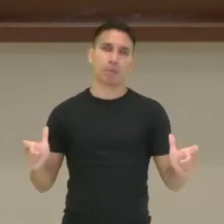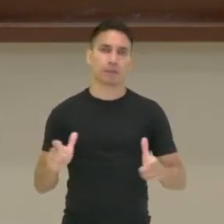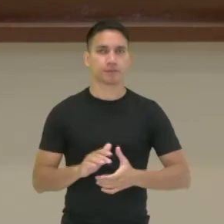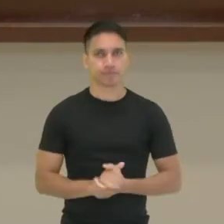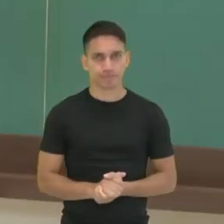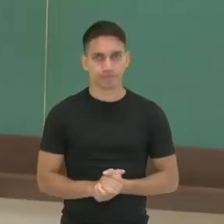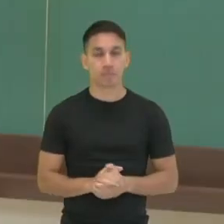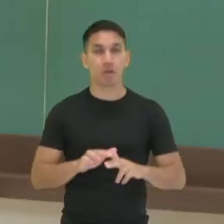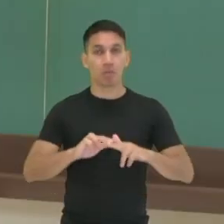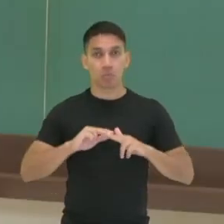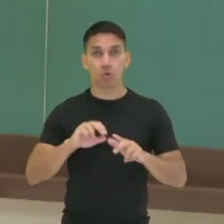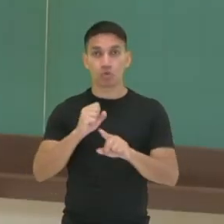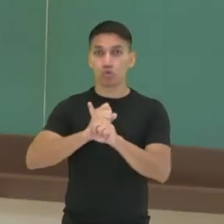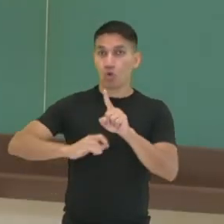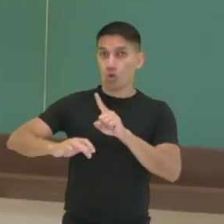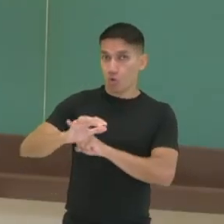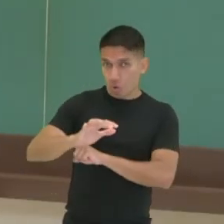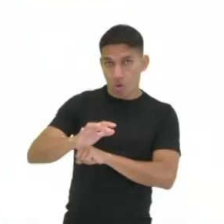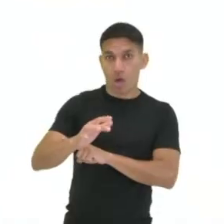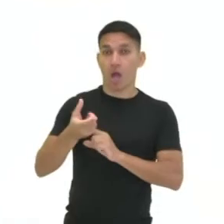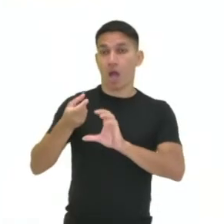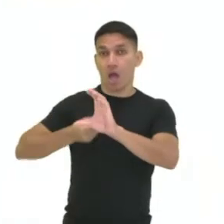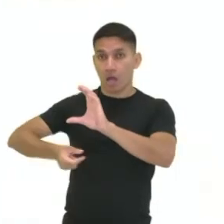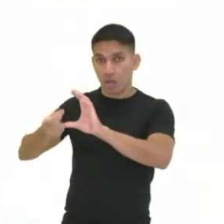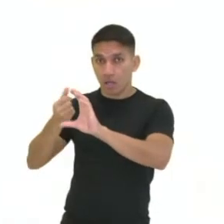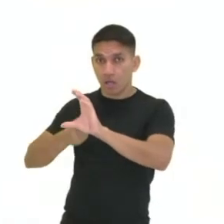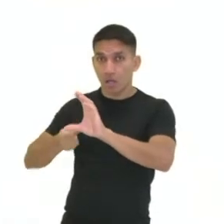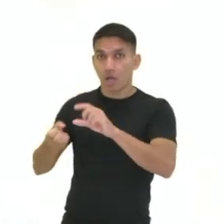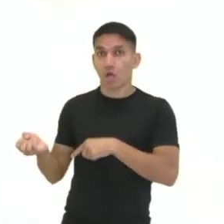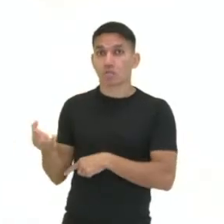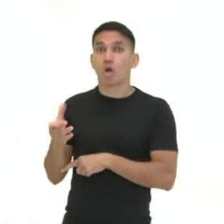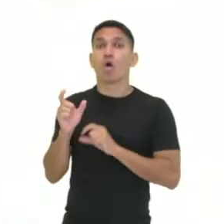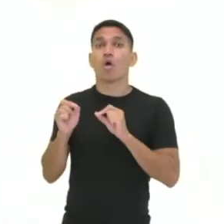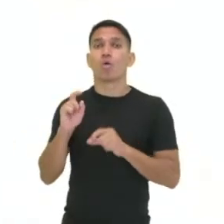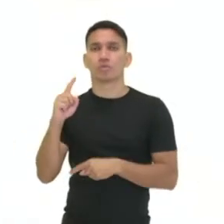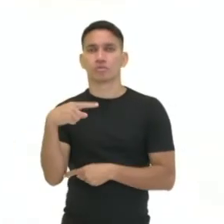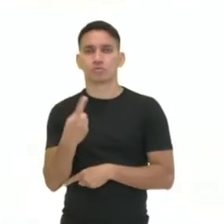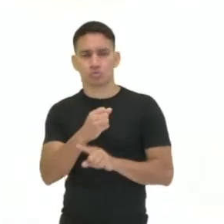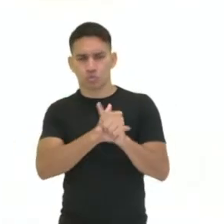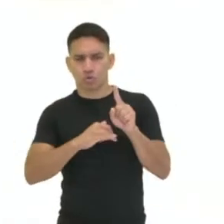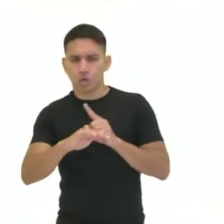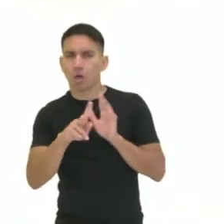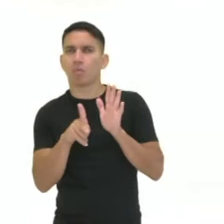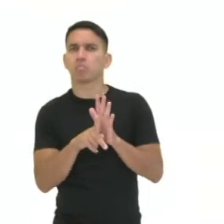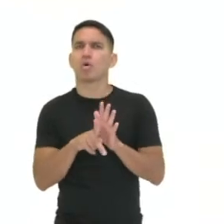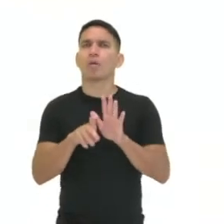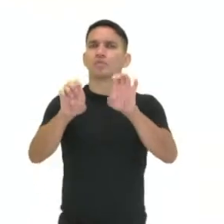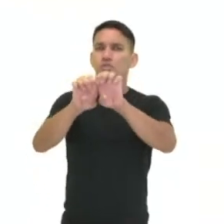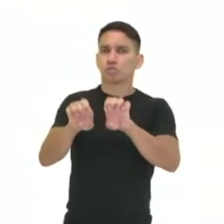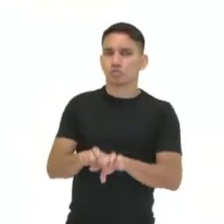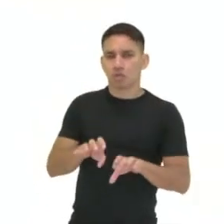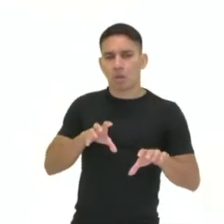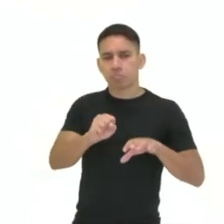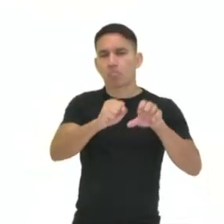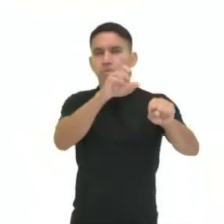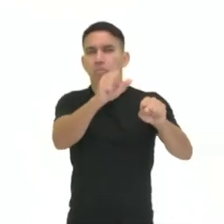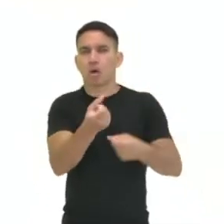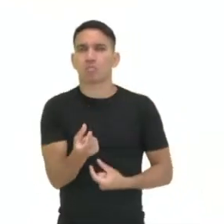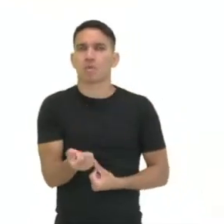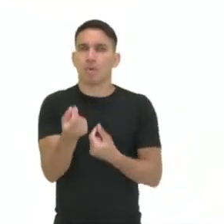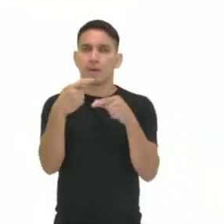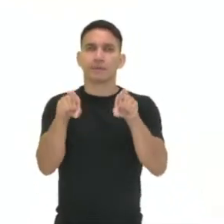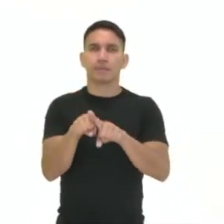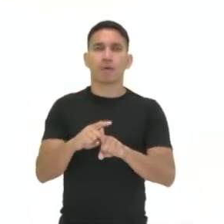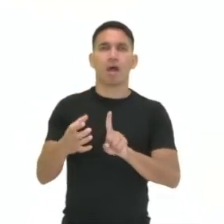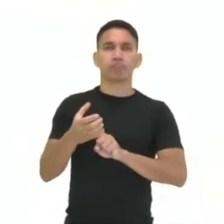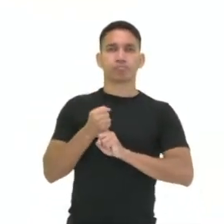Então, as sociedades capitalistas modernas, né? Em nossa sociedade, as relações e estruturas de apropriação econômica e dominação política